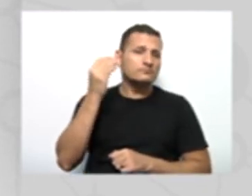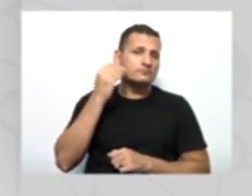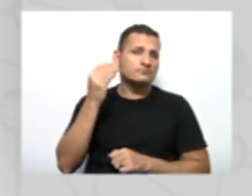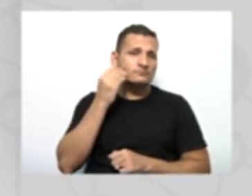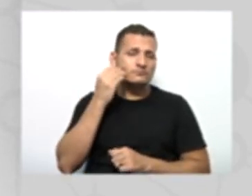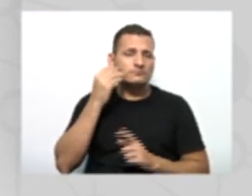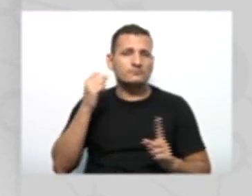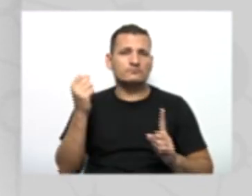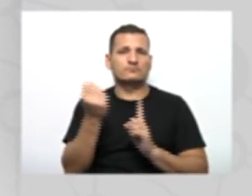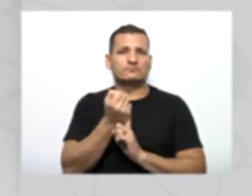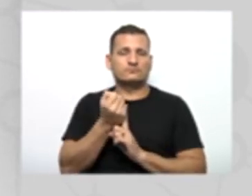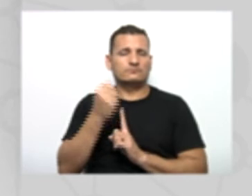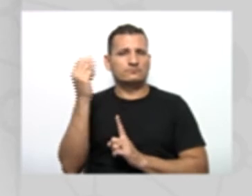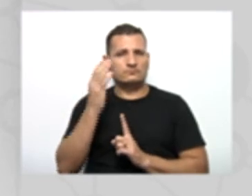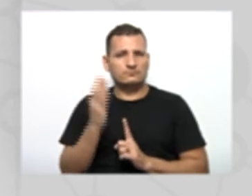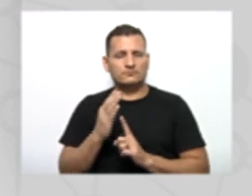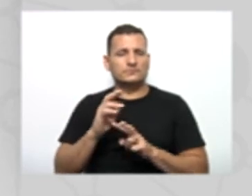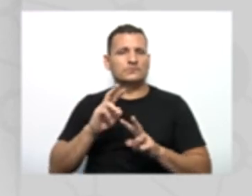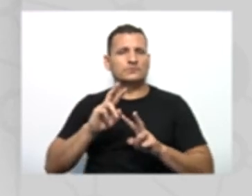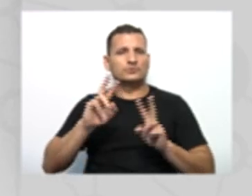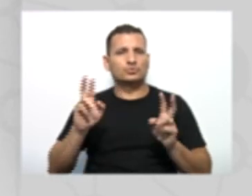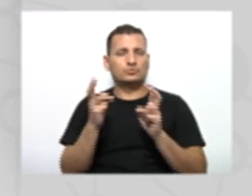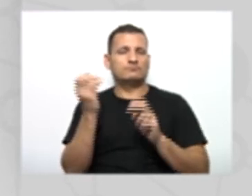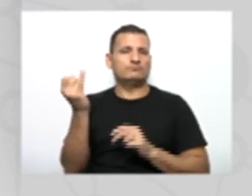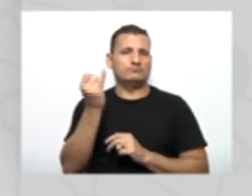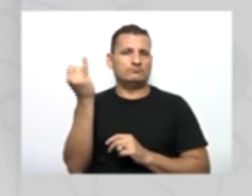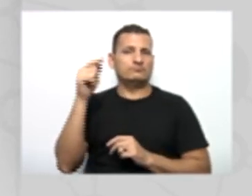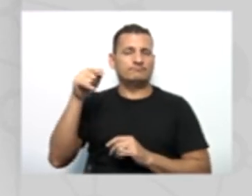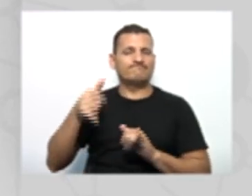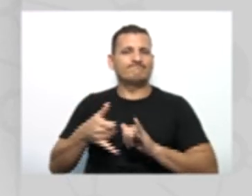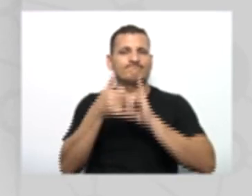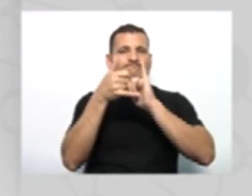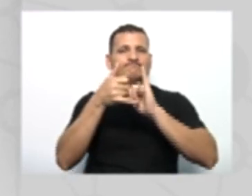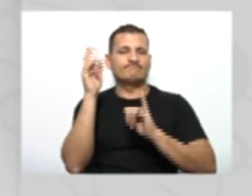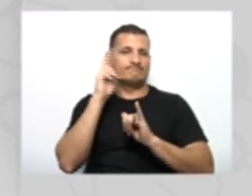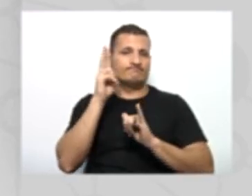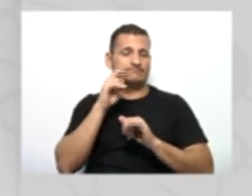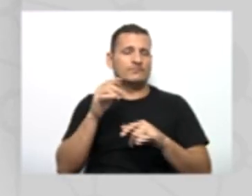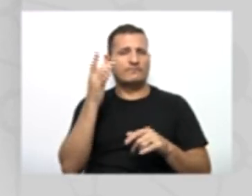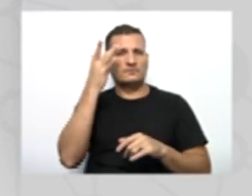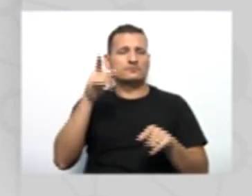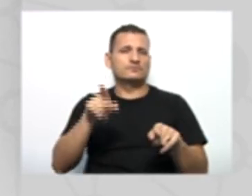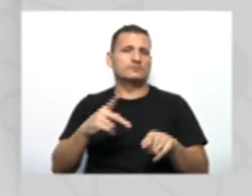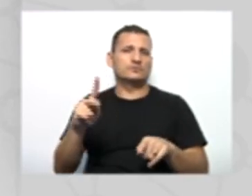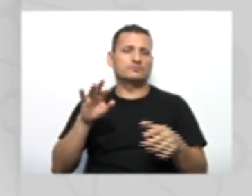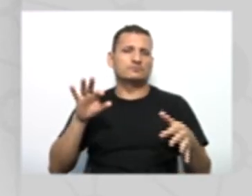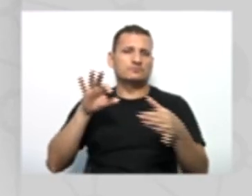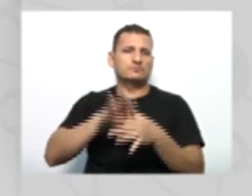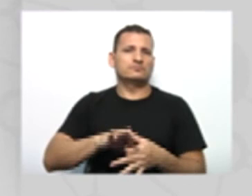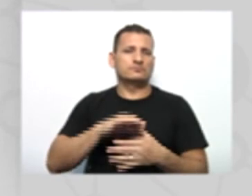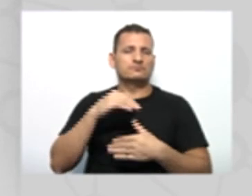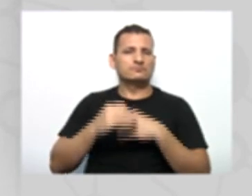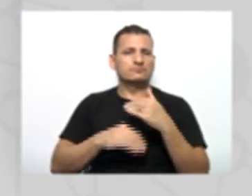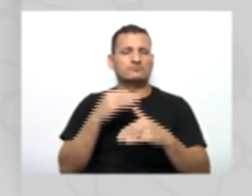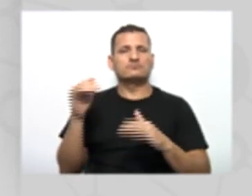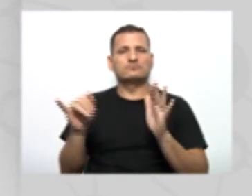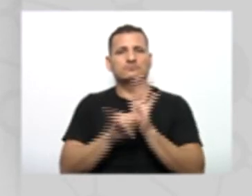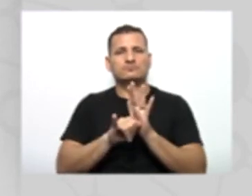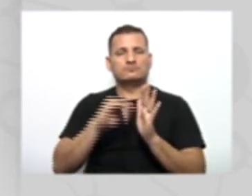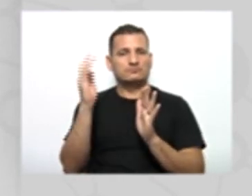às vezes, pelo próprio poder público. Também é uma forma de participação legitimada, é um espaço legitimado de participação